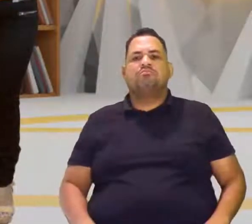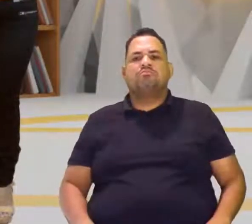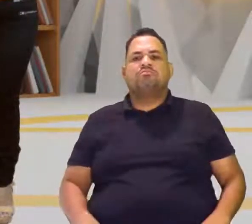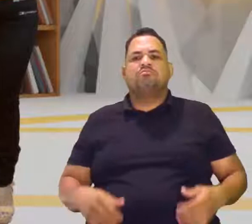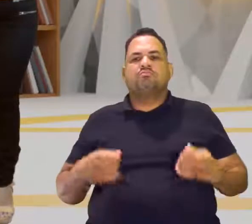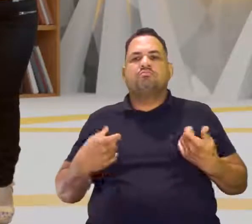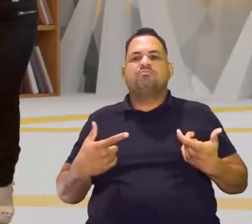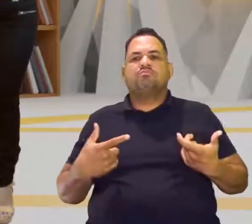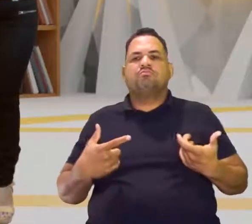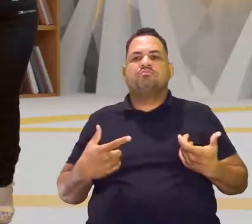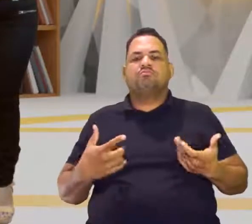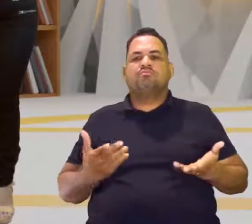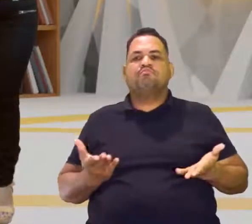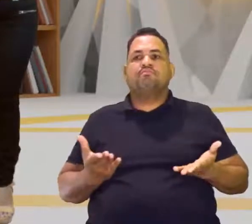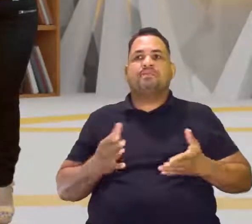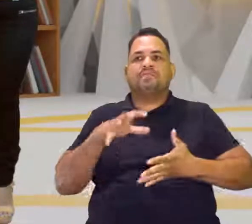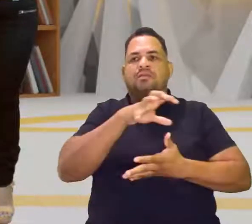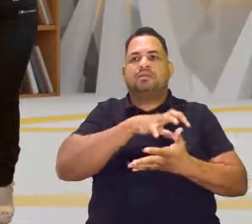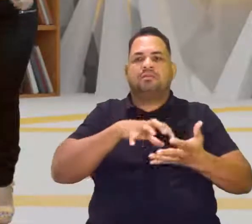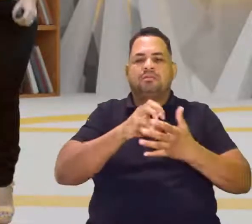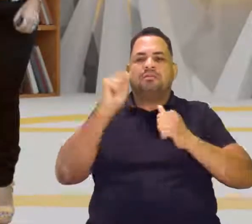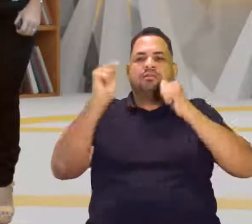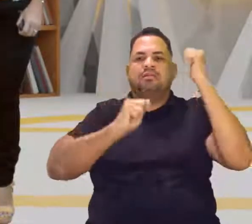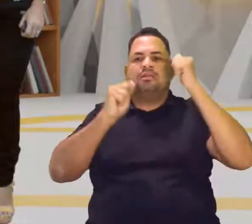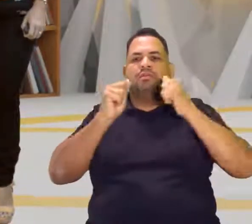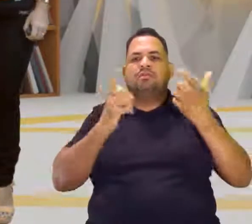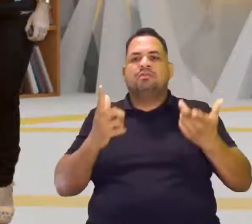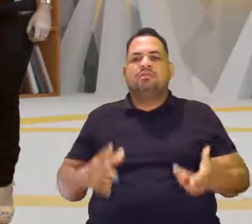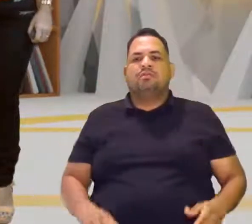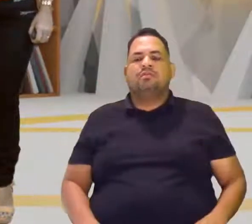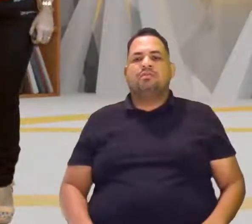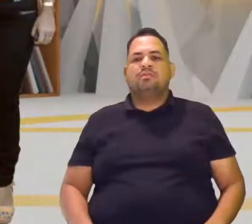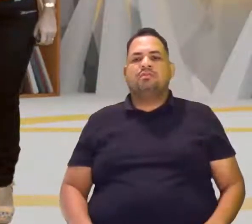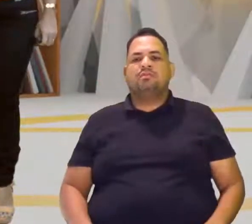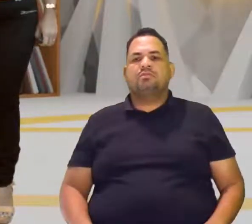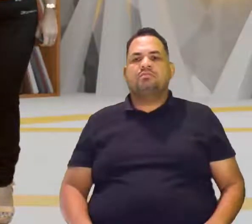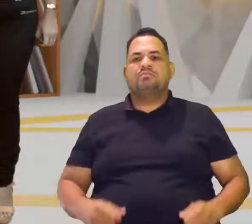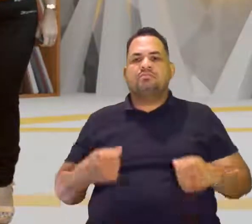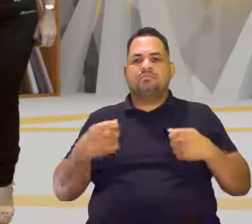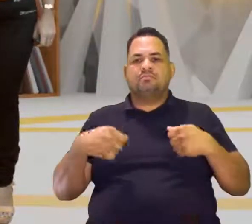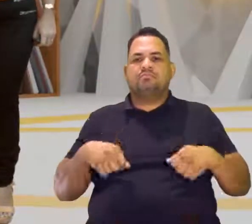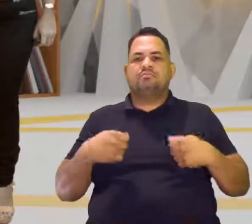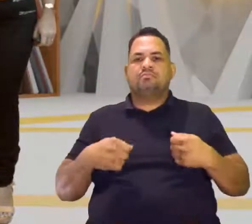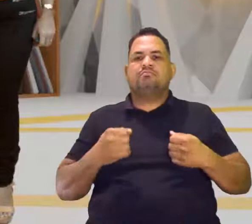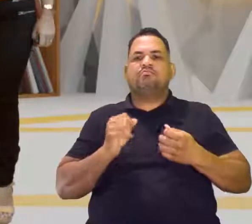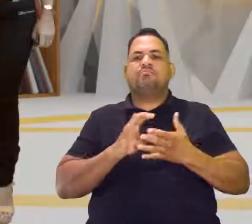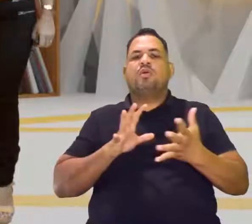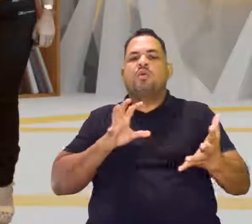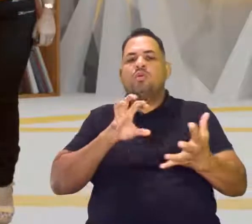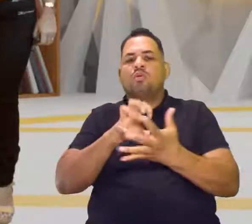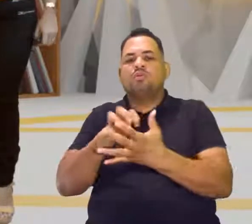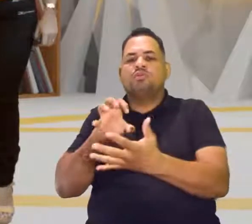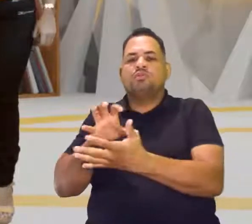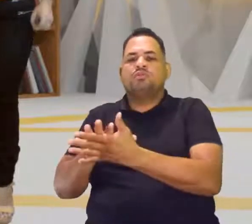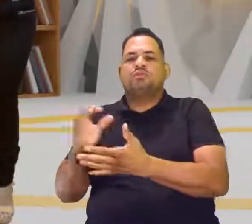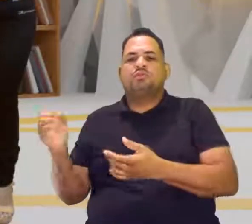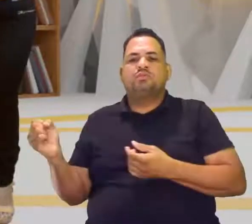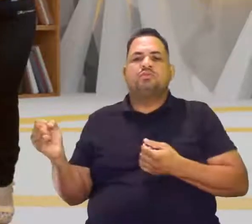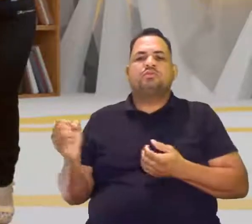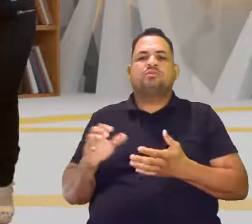escala que ele bom né da Revolução Industrial então não precisamos aí conquistar